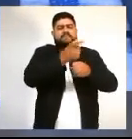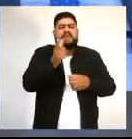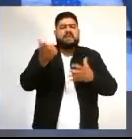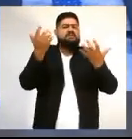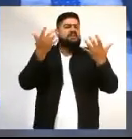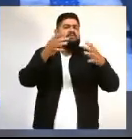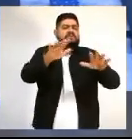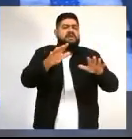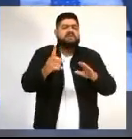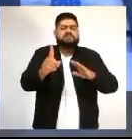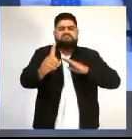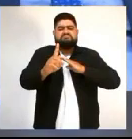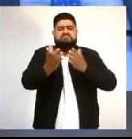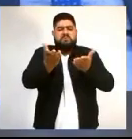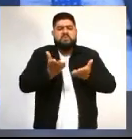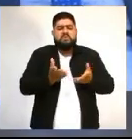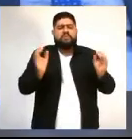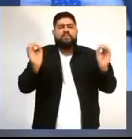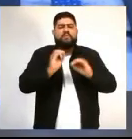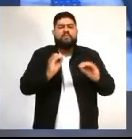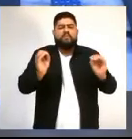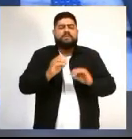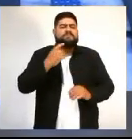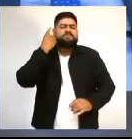não recebe deputado, não recebe